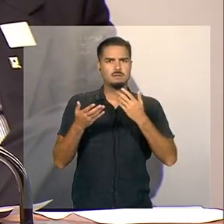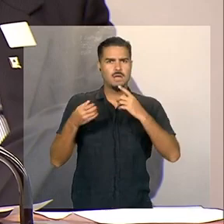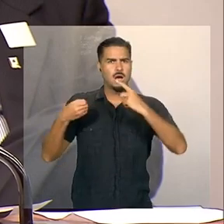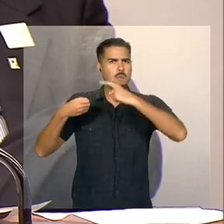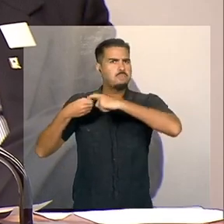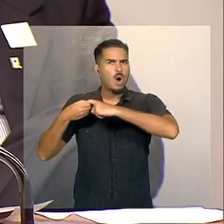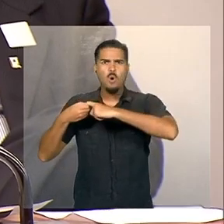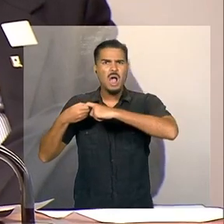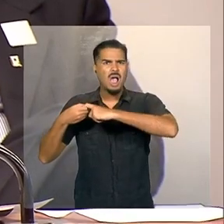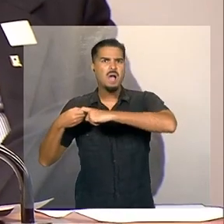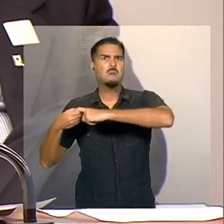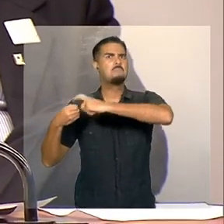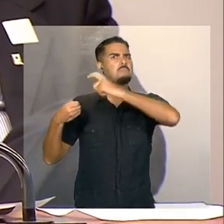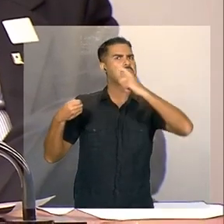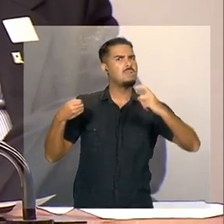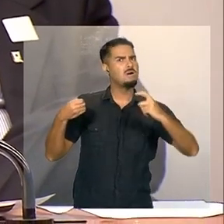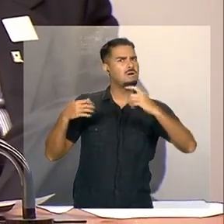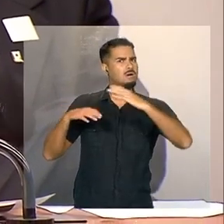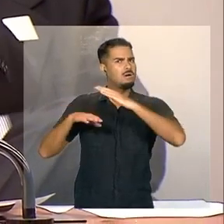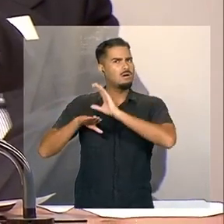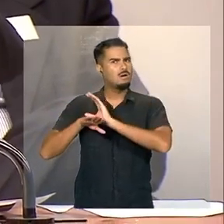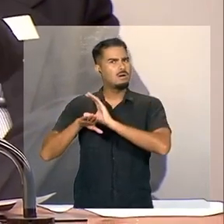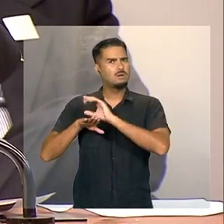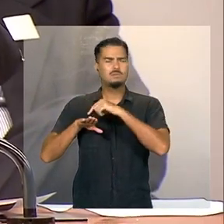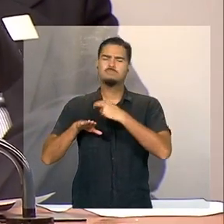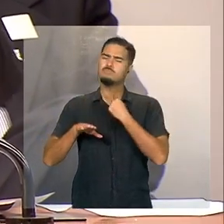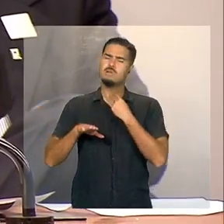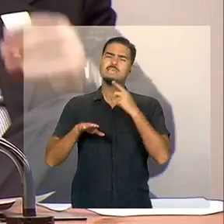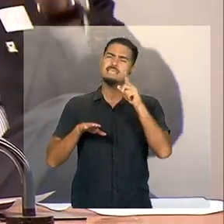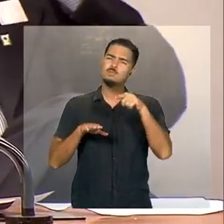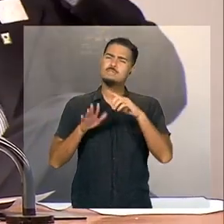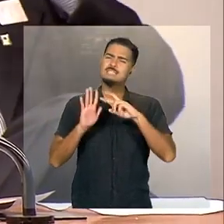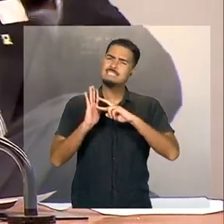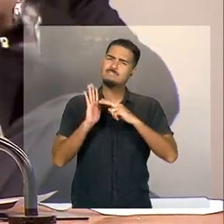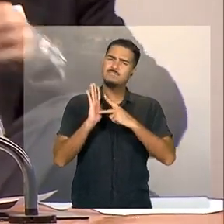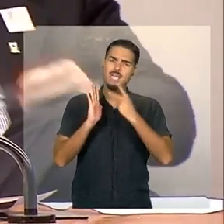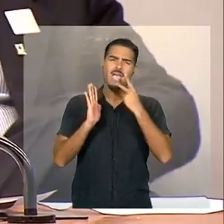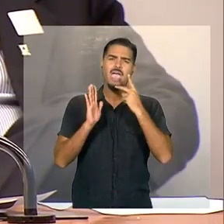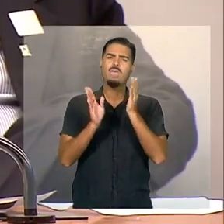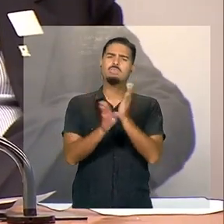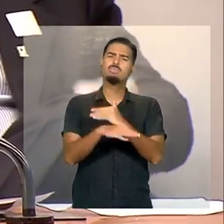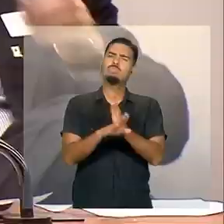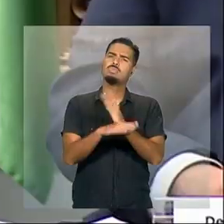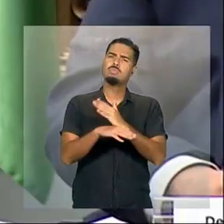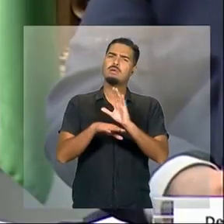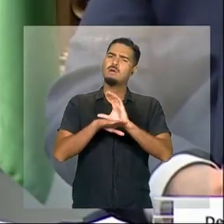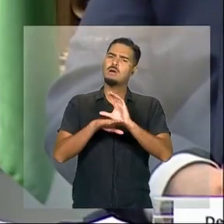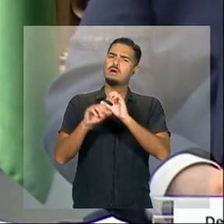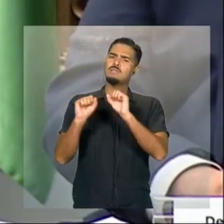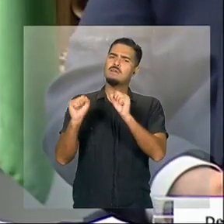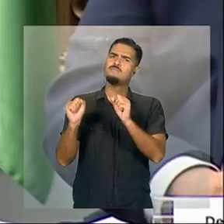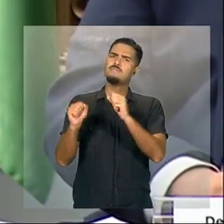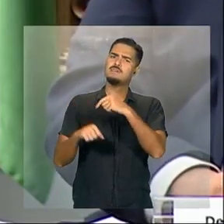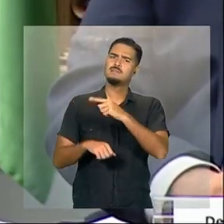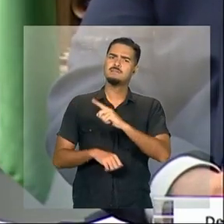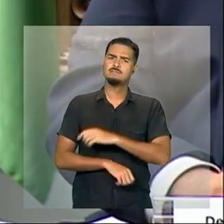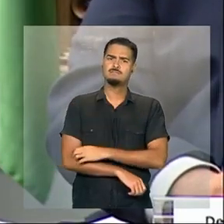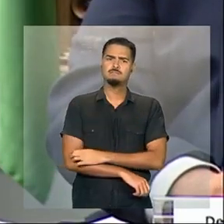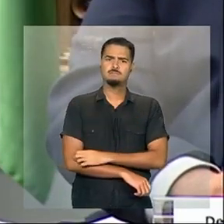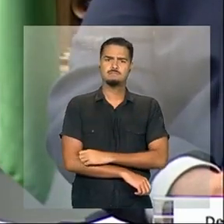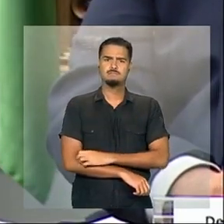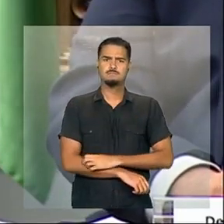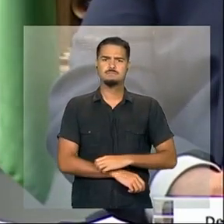desconstitucionalizar a Constituição. Isso é tirar todo o espírito da Constituição. Nós não estamos